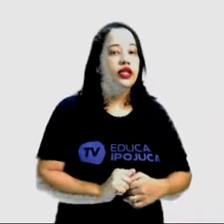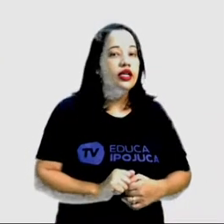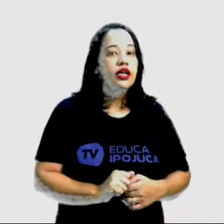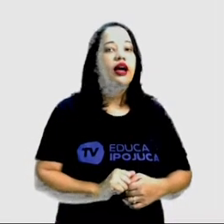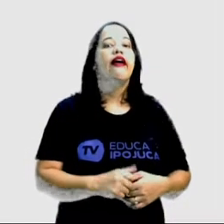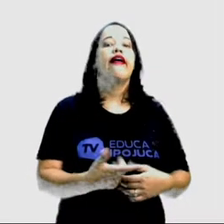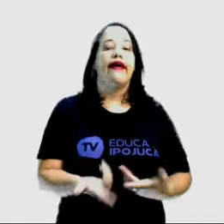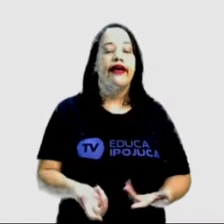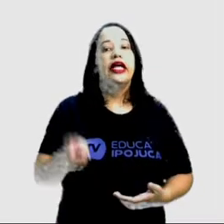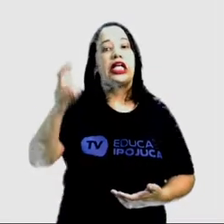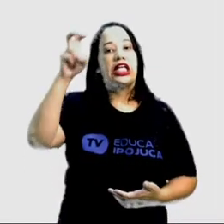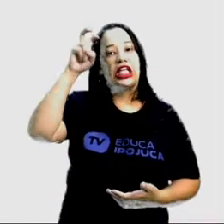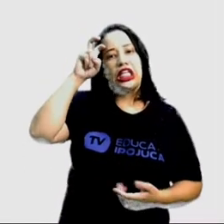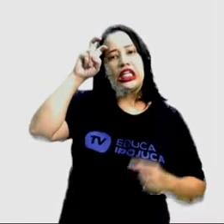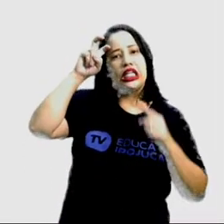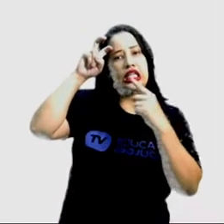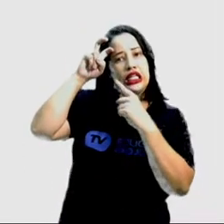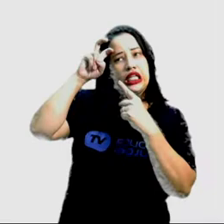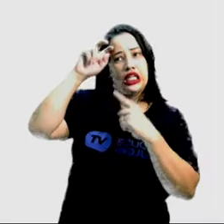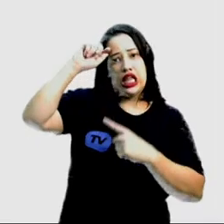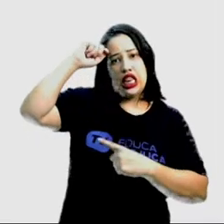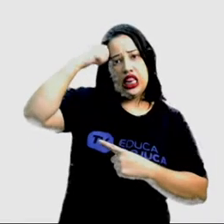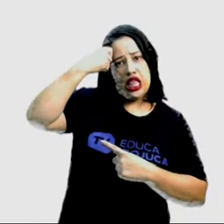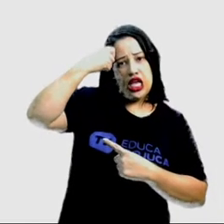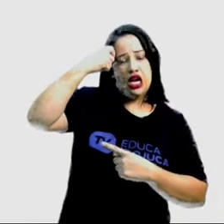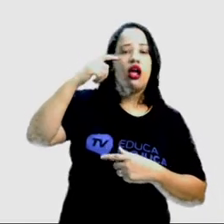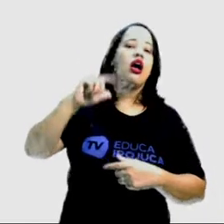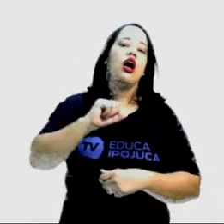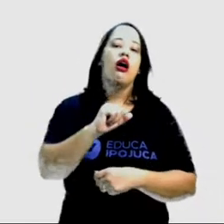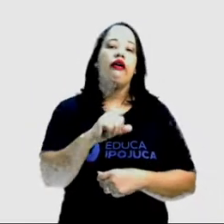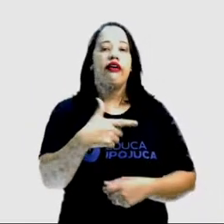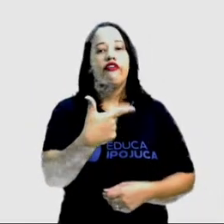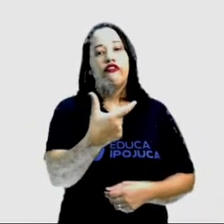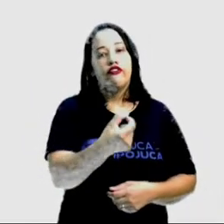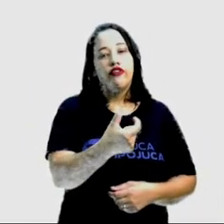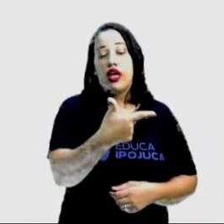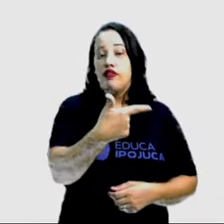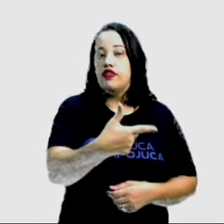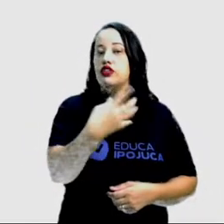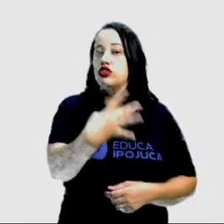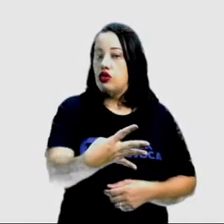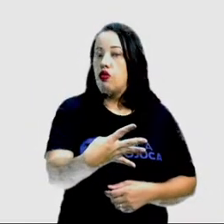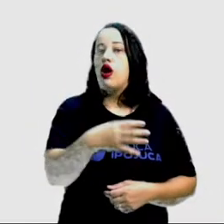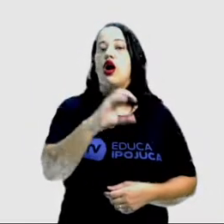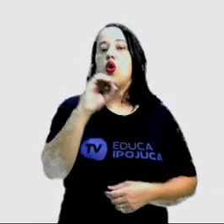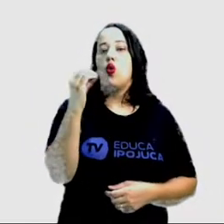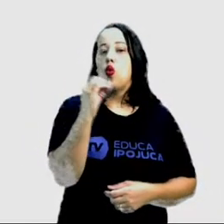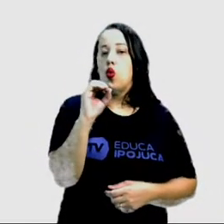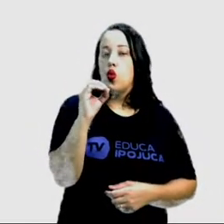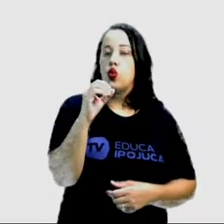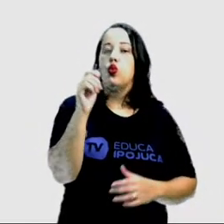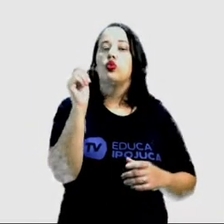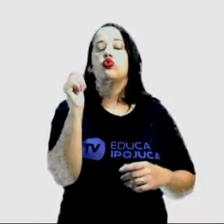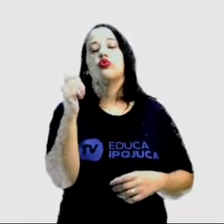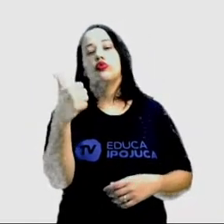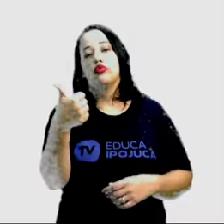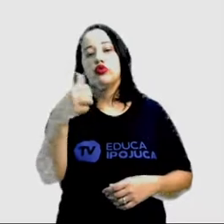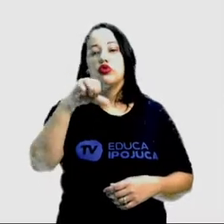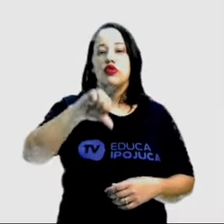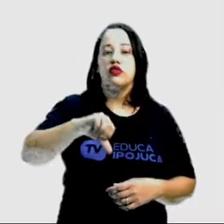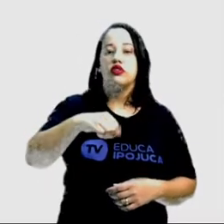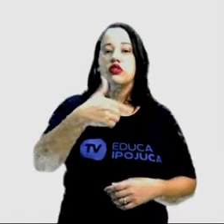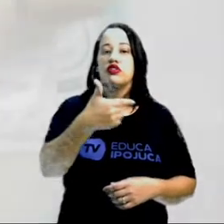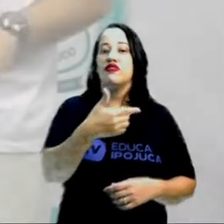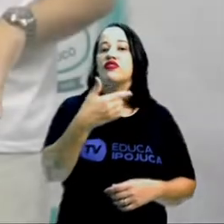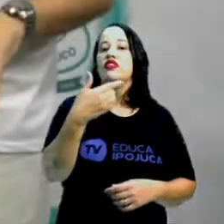quinta-feira Negra né E foi o 24 meu cu de 1929 que quando avulsos Nova